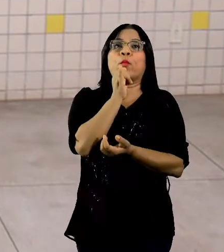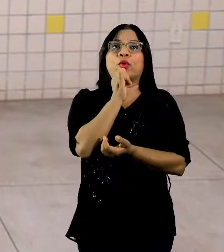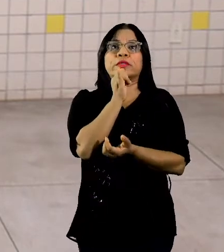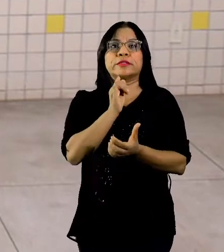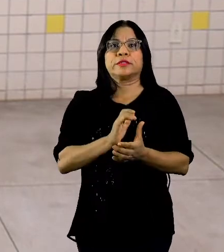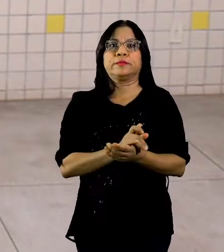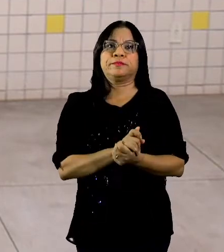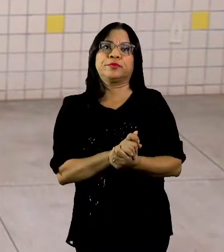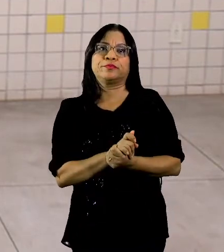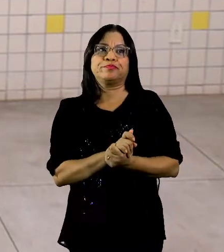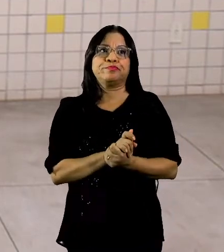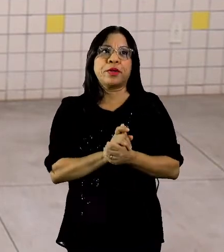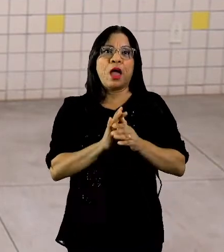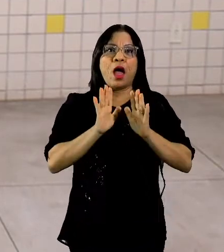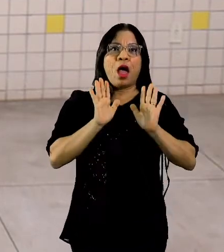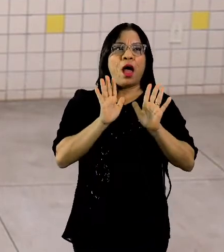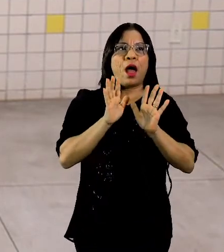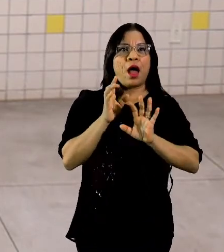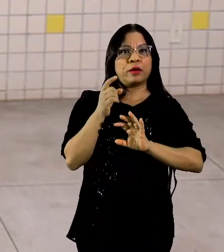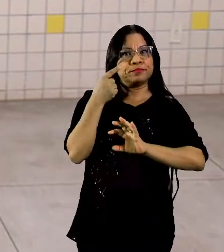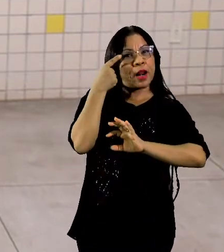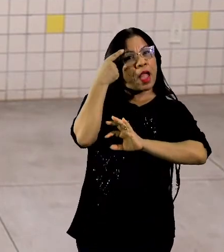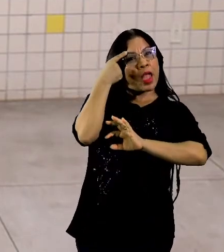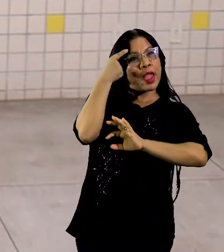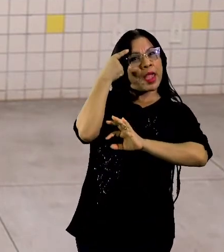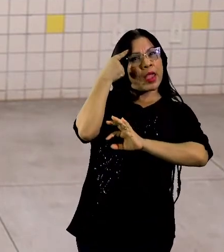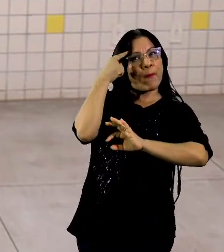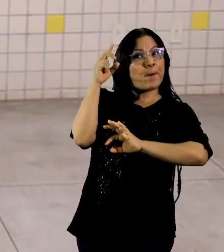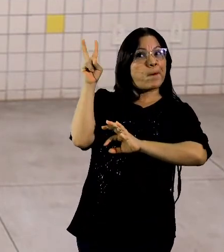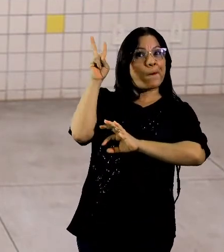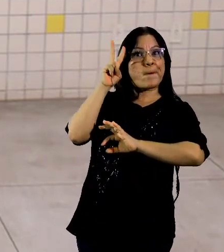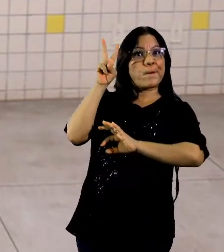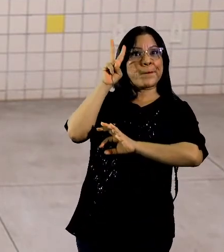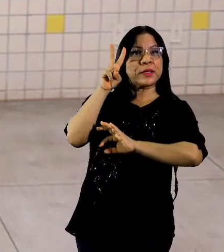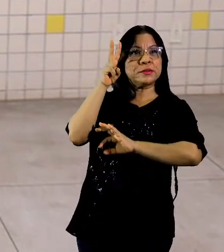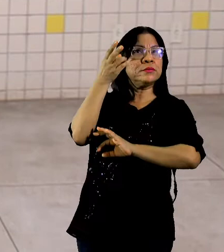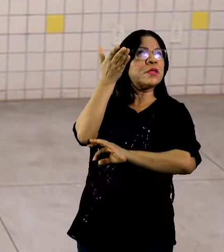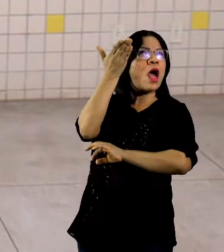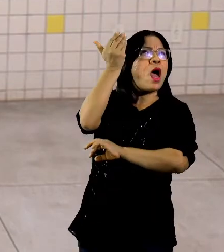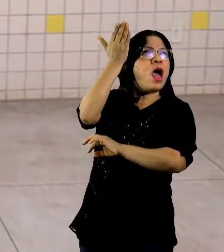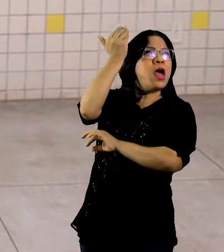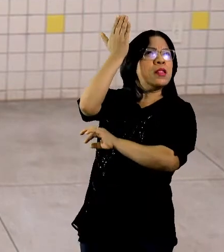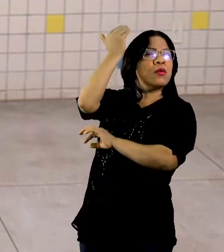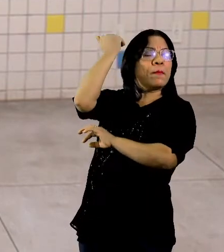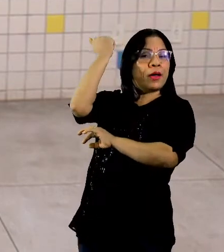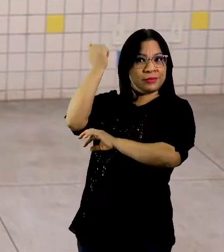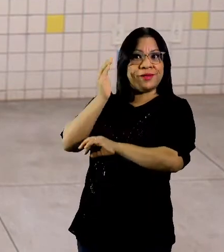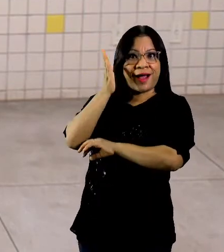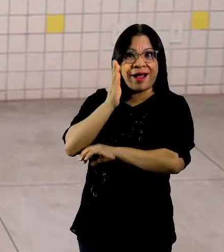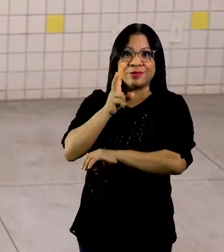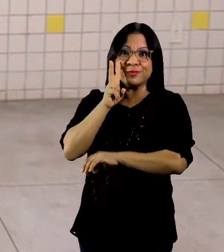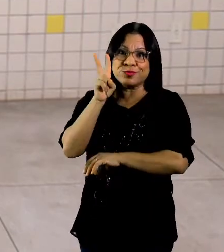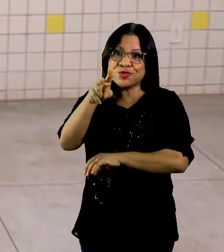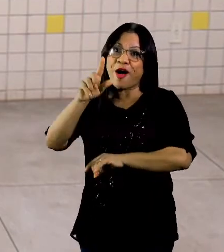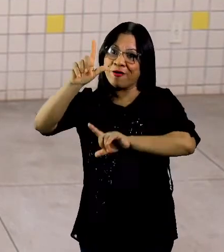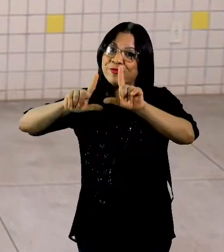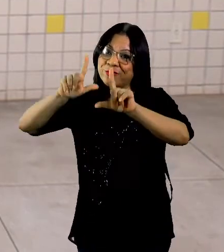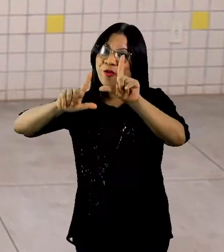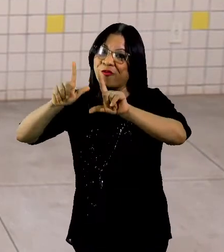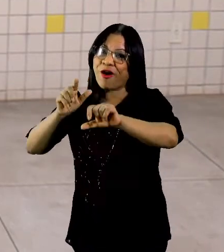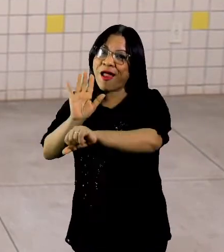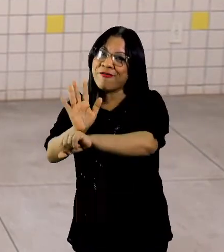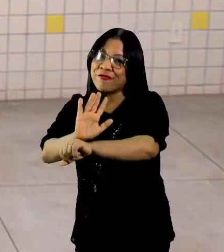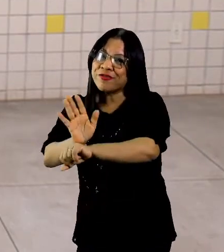um flashback. Eu sei que vocês já perceberam em novelas, em filmes, que de repente o personagem